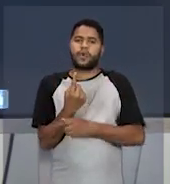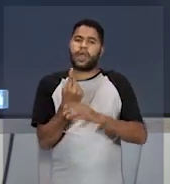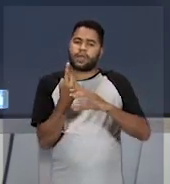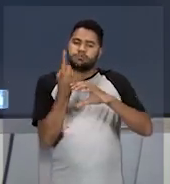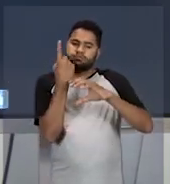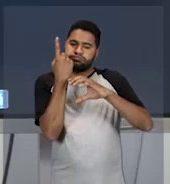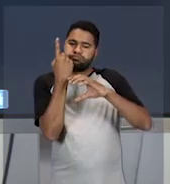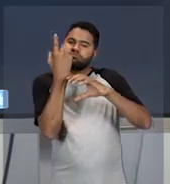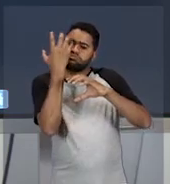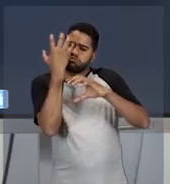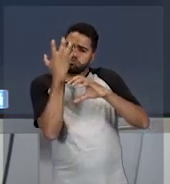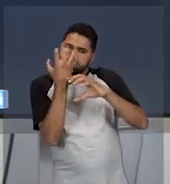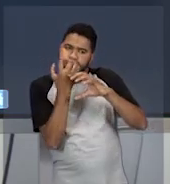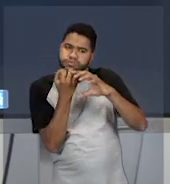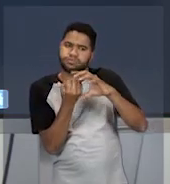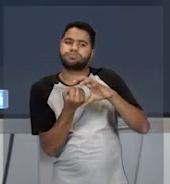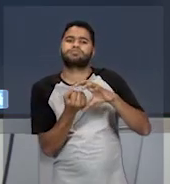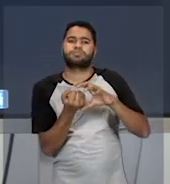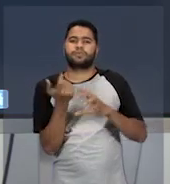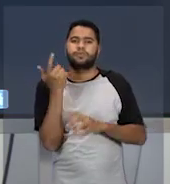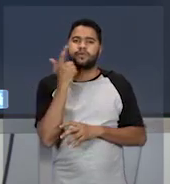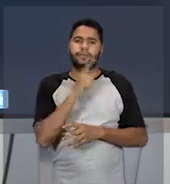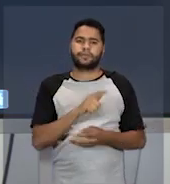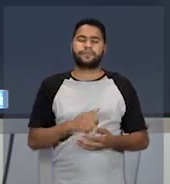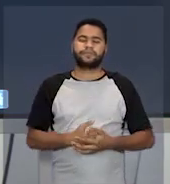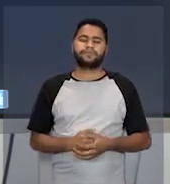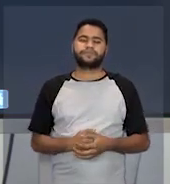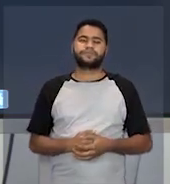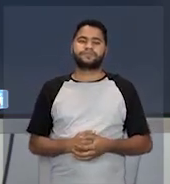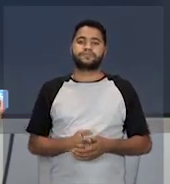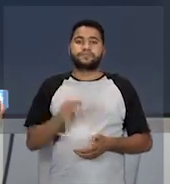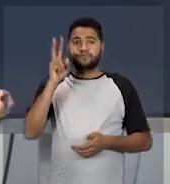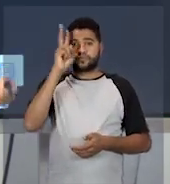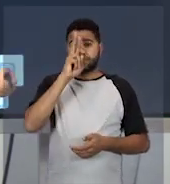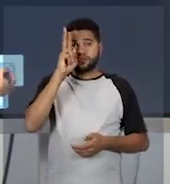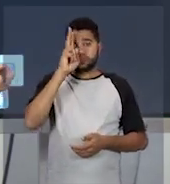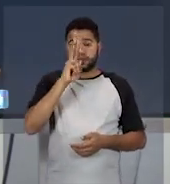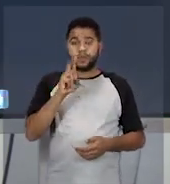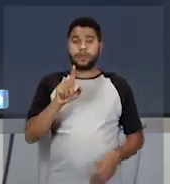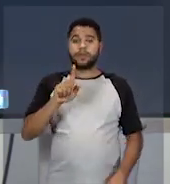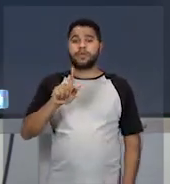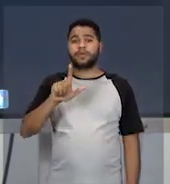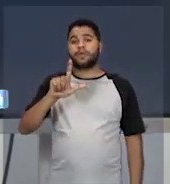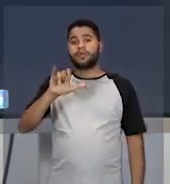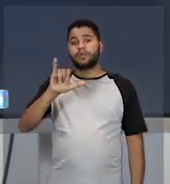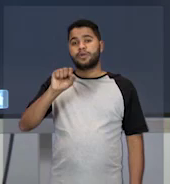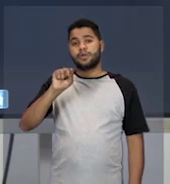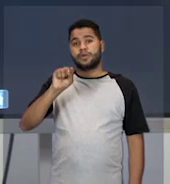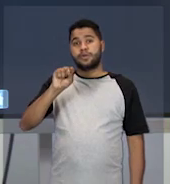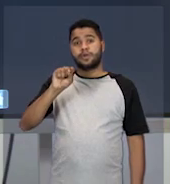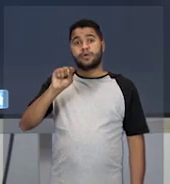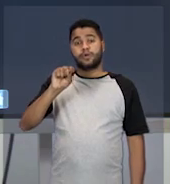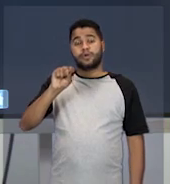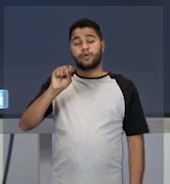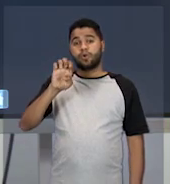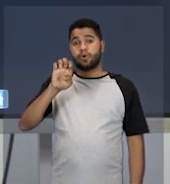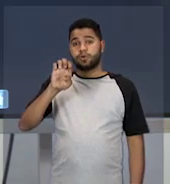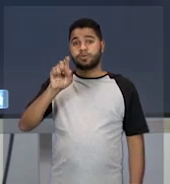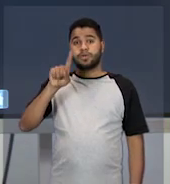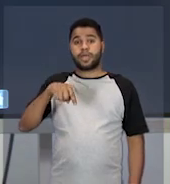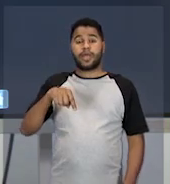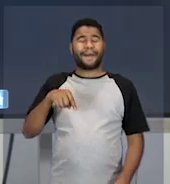E ela, sim, consegue entrar no nosso organismo. E lembrando aqui que a glicose é a nossa principal